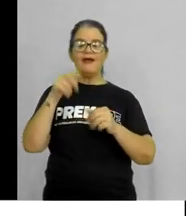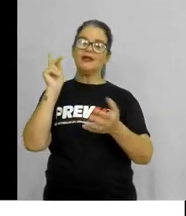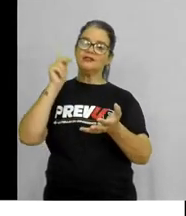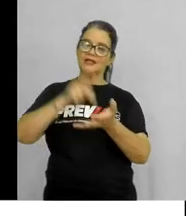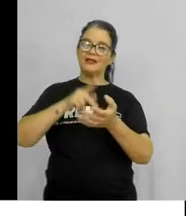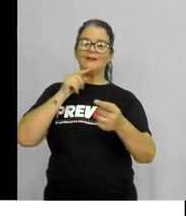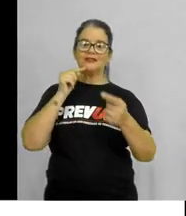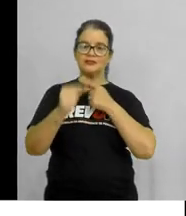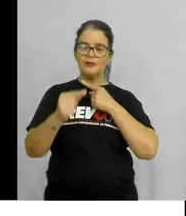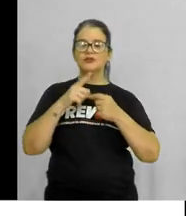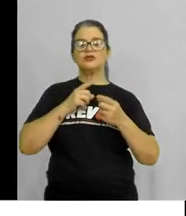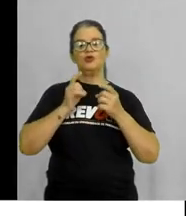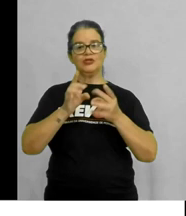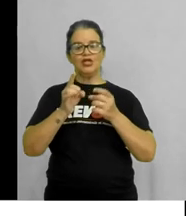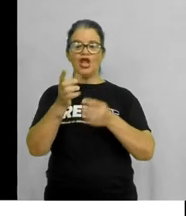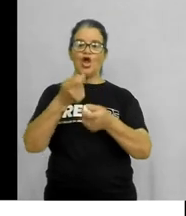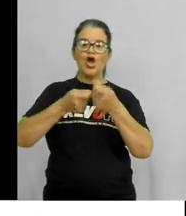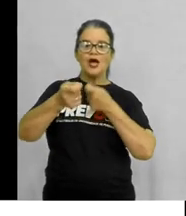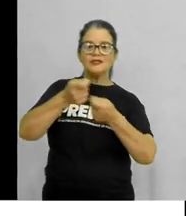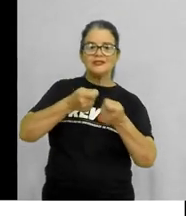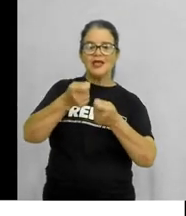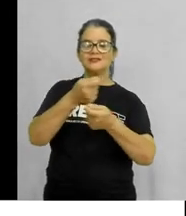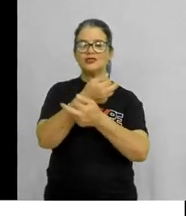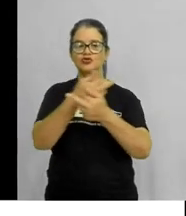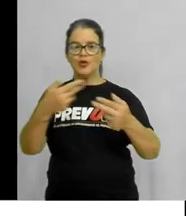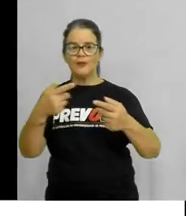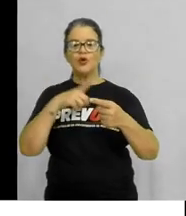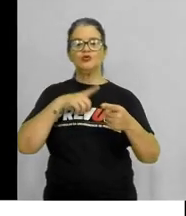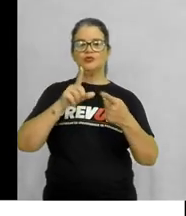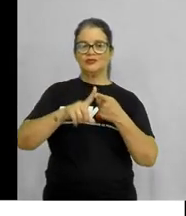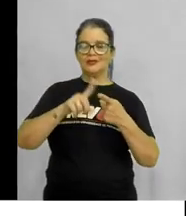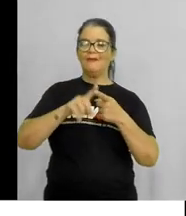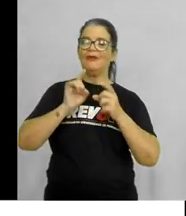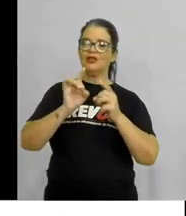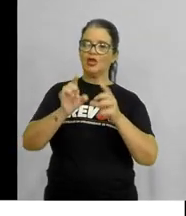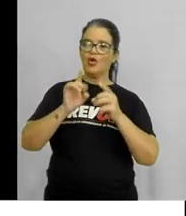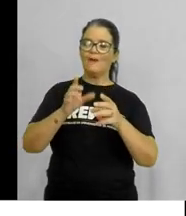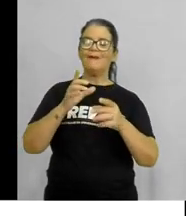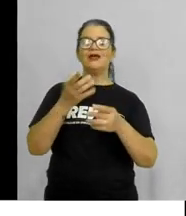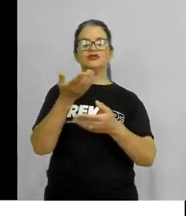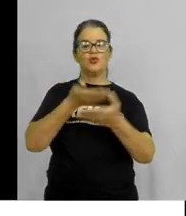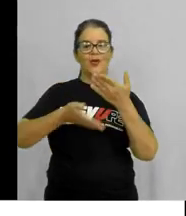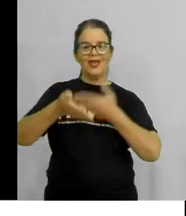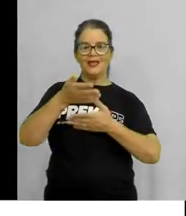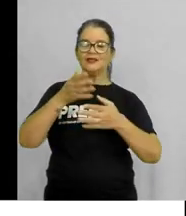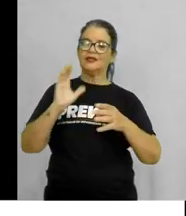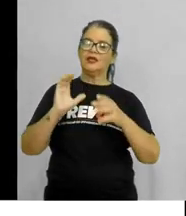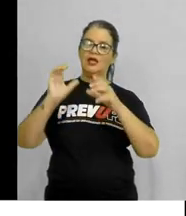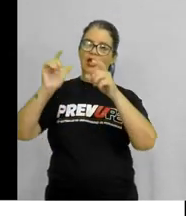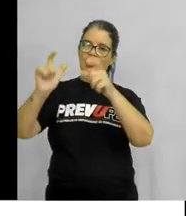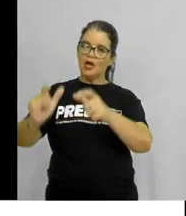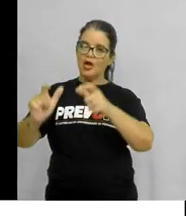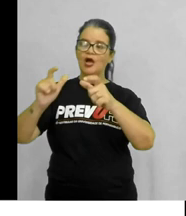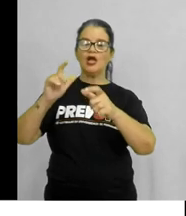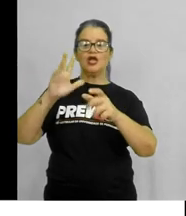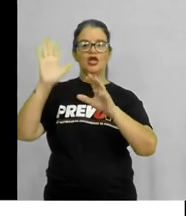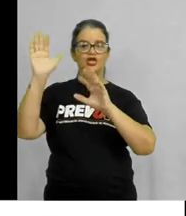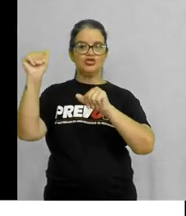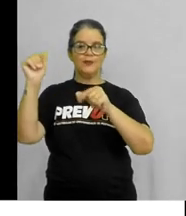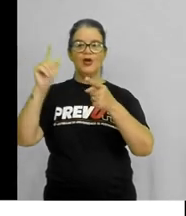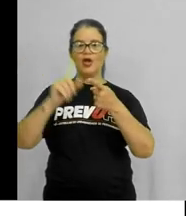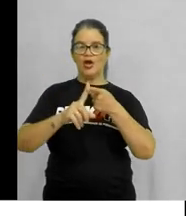essa proibição de negociações de produtos e de comércio entre as colônias espanholas